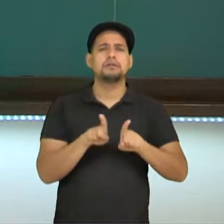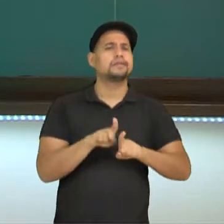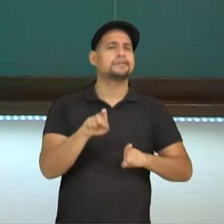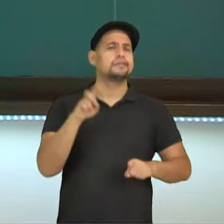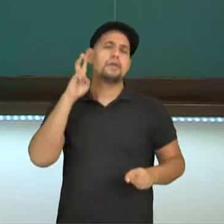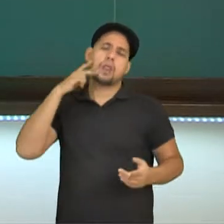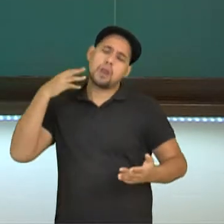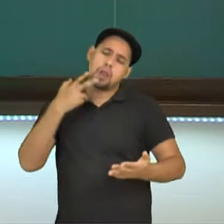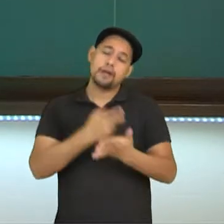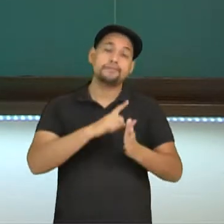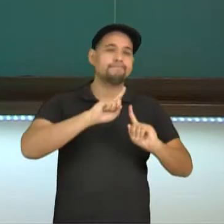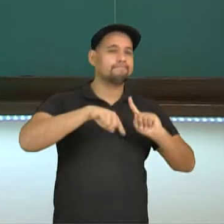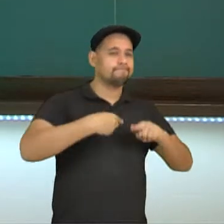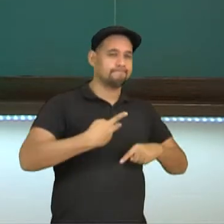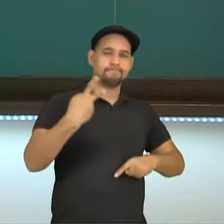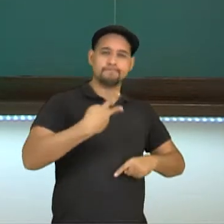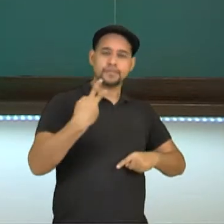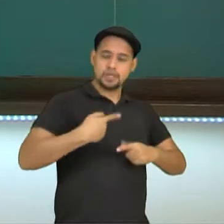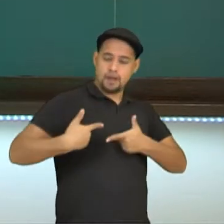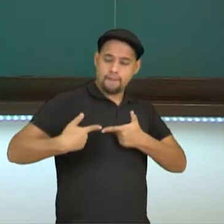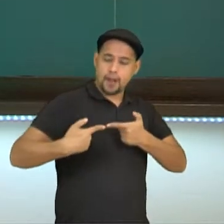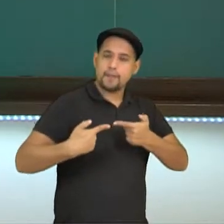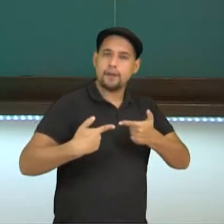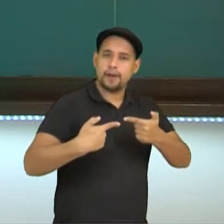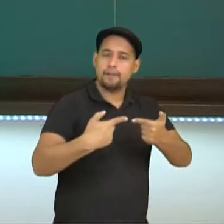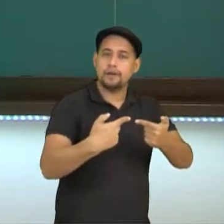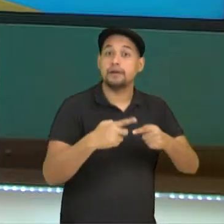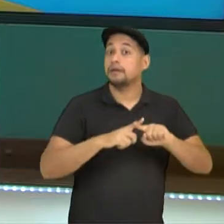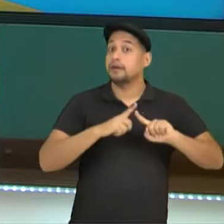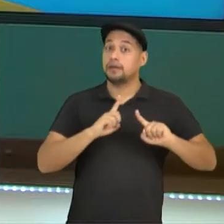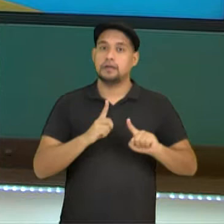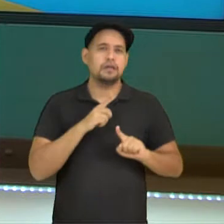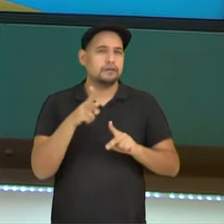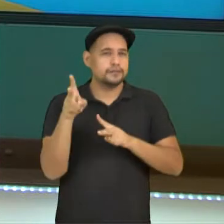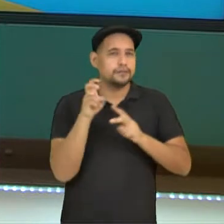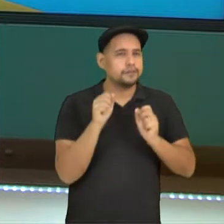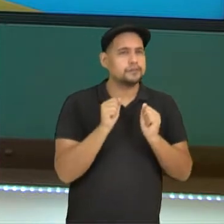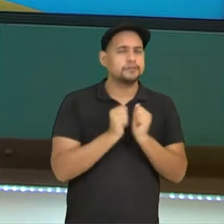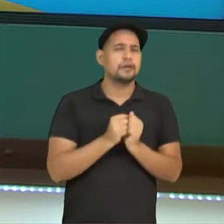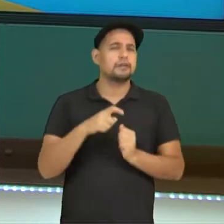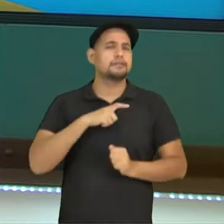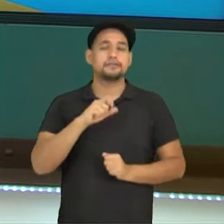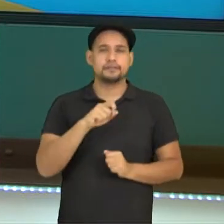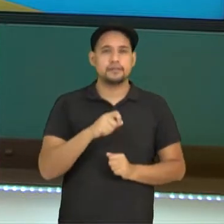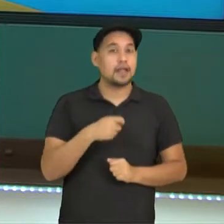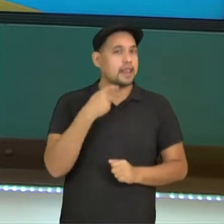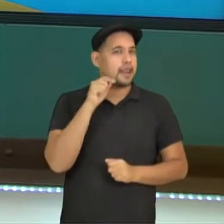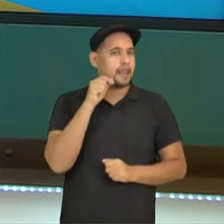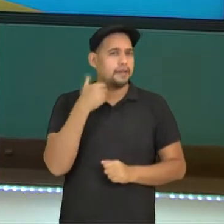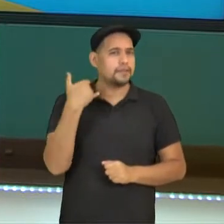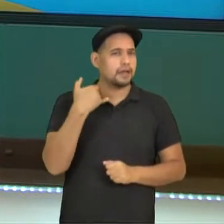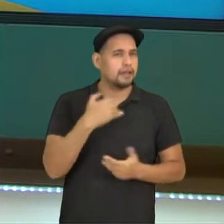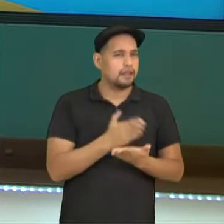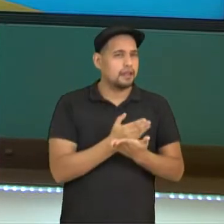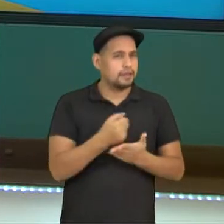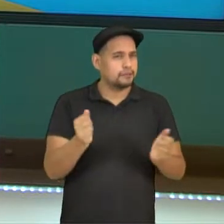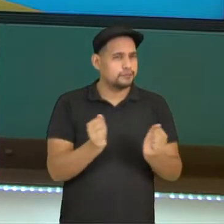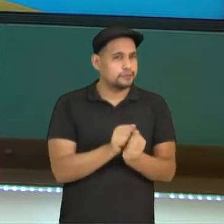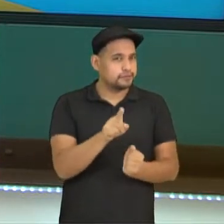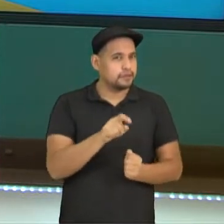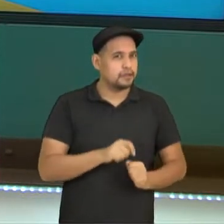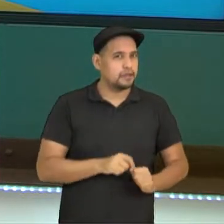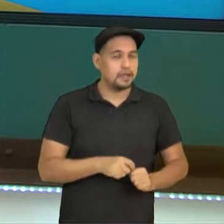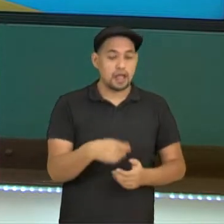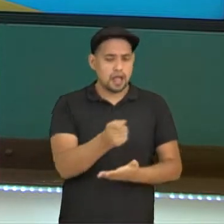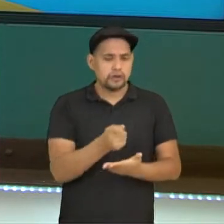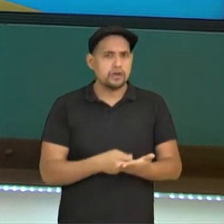histórico pós-Segunda Guerra Mundial. Mas para você vir com a gente, tem aí lápis, caderno, caneta junto com você.